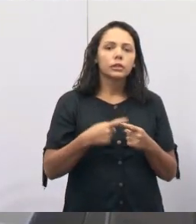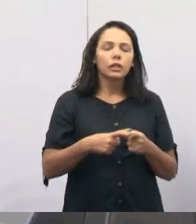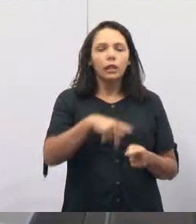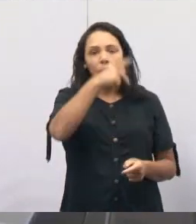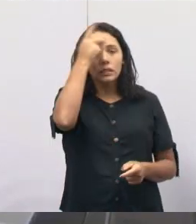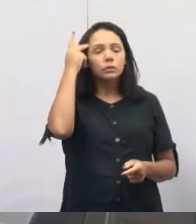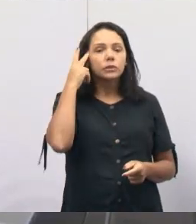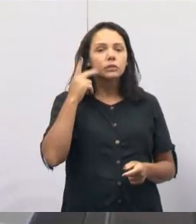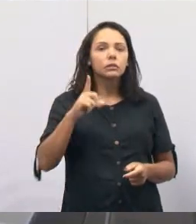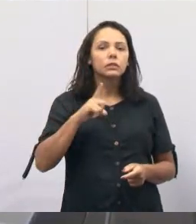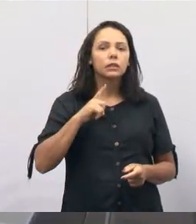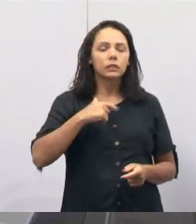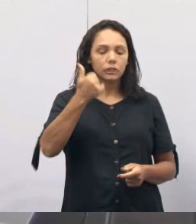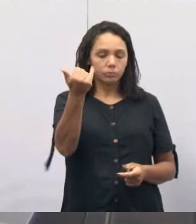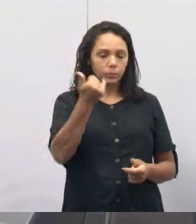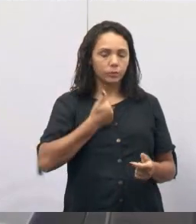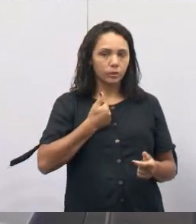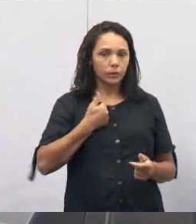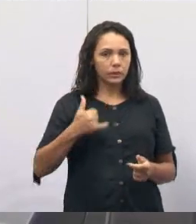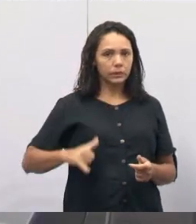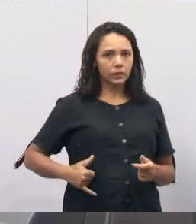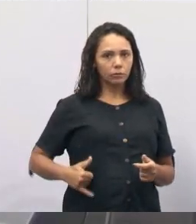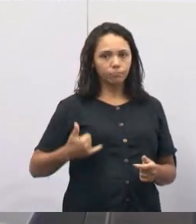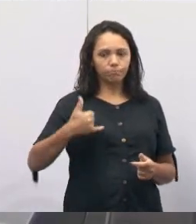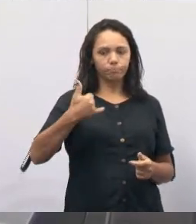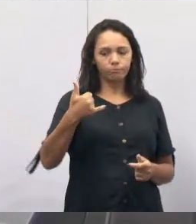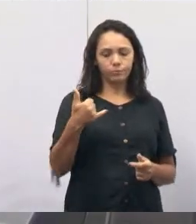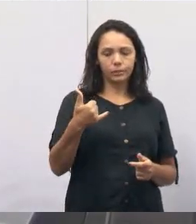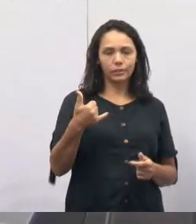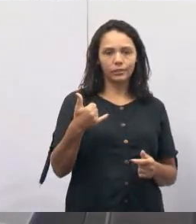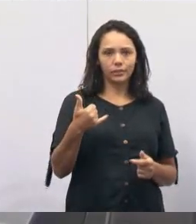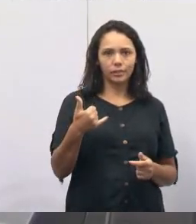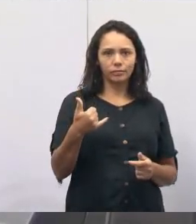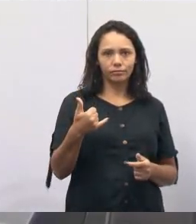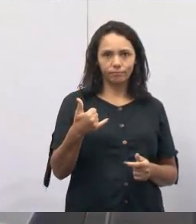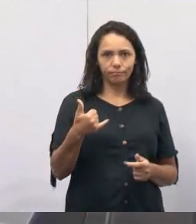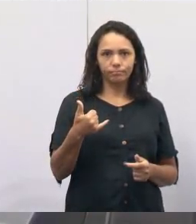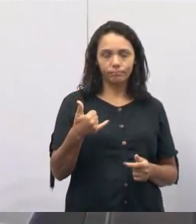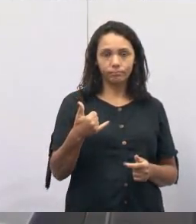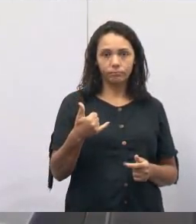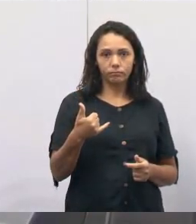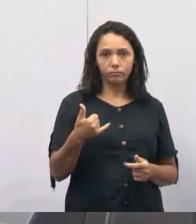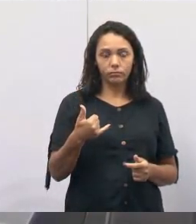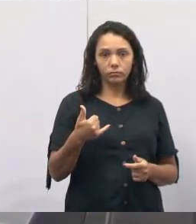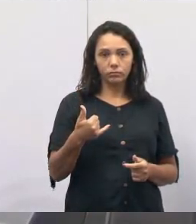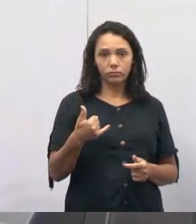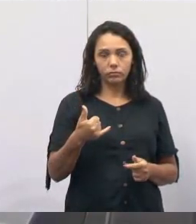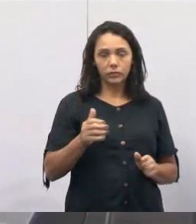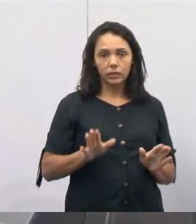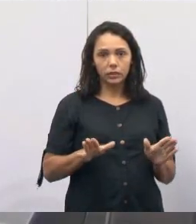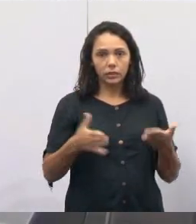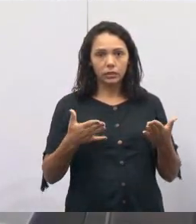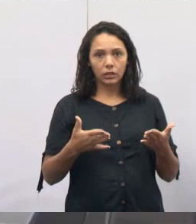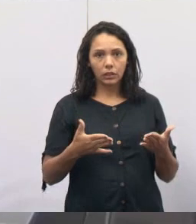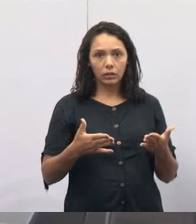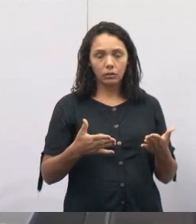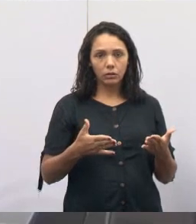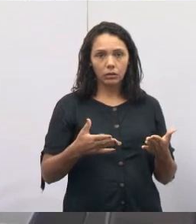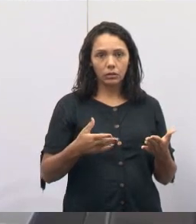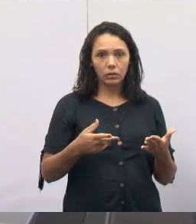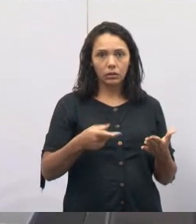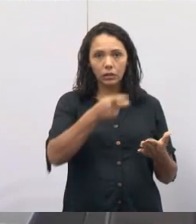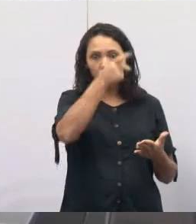receba a notificação no celular. E aí, a pessoa, abrindo mão